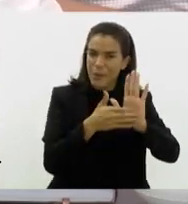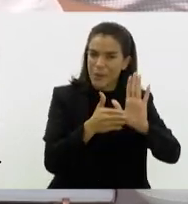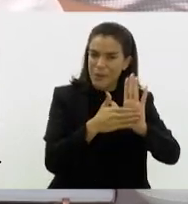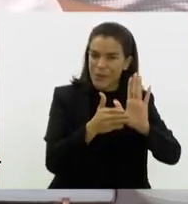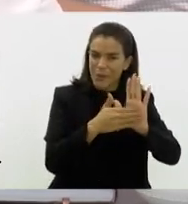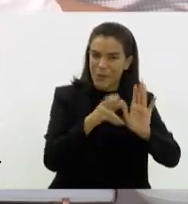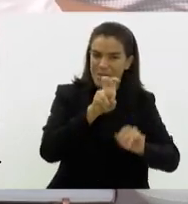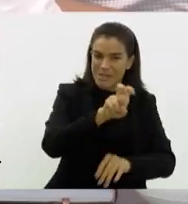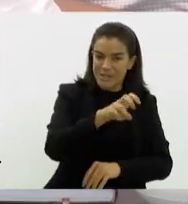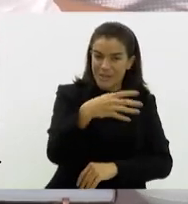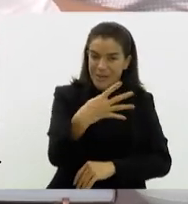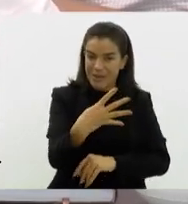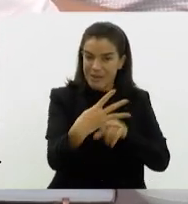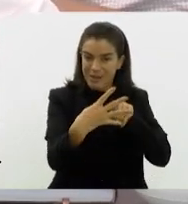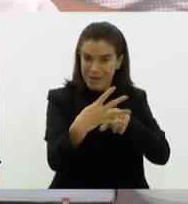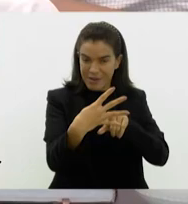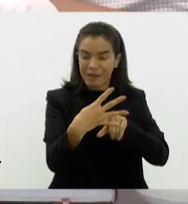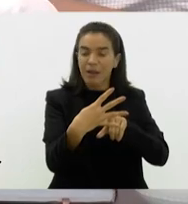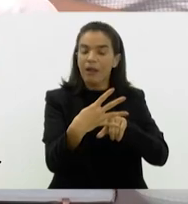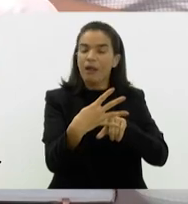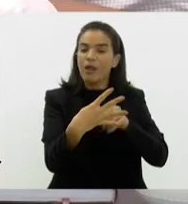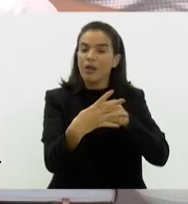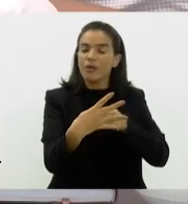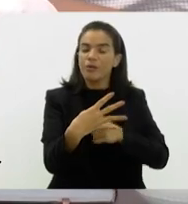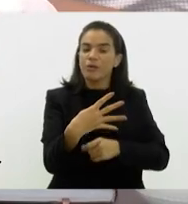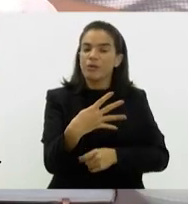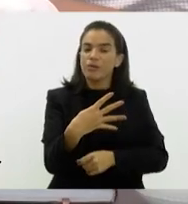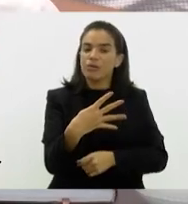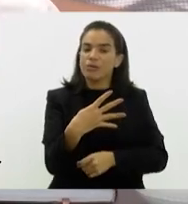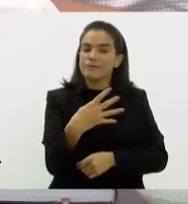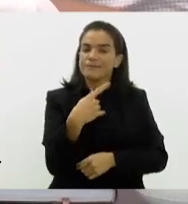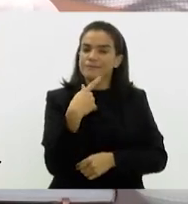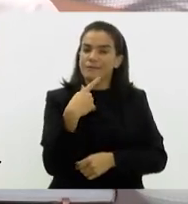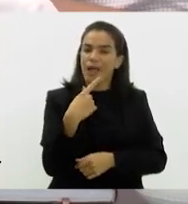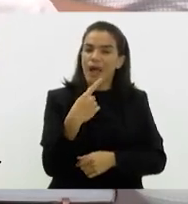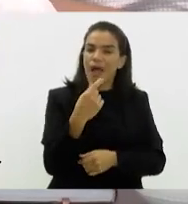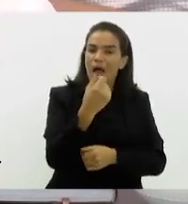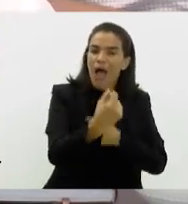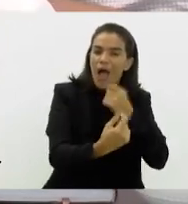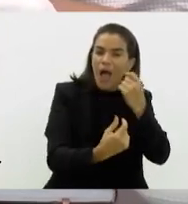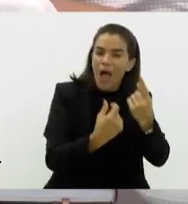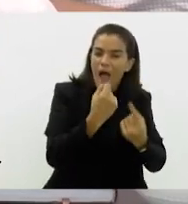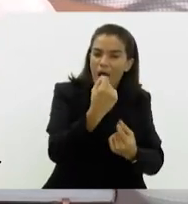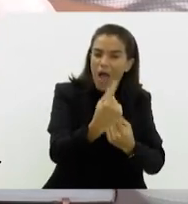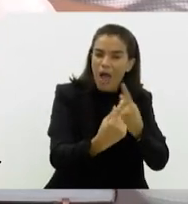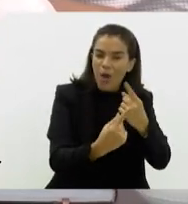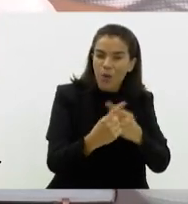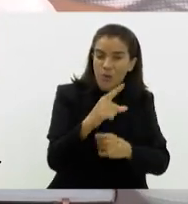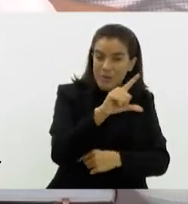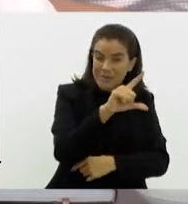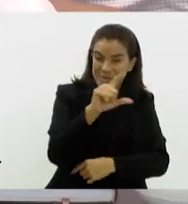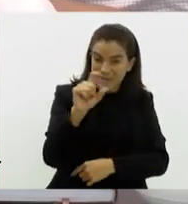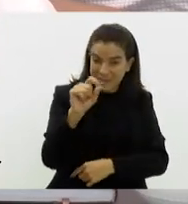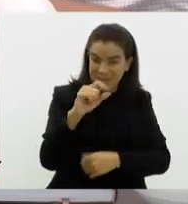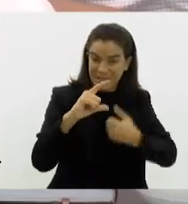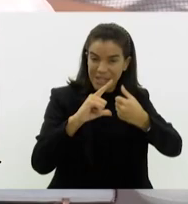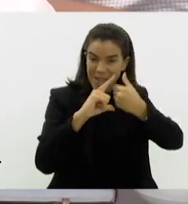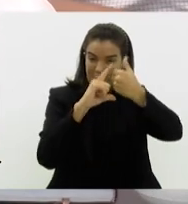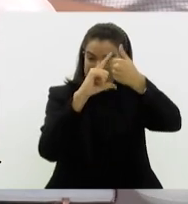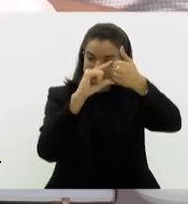no 54, entre alguns dos 100 itens, dos 100 artigos,